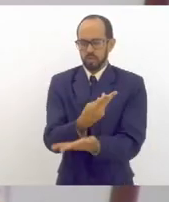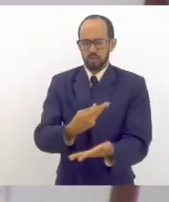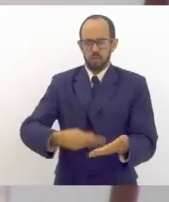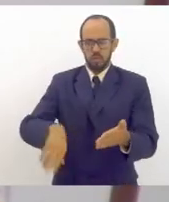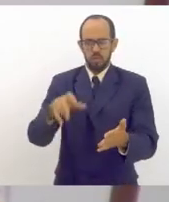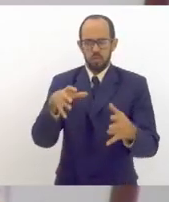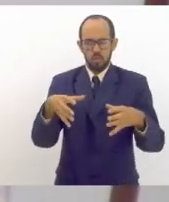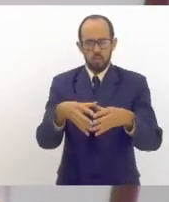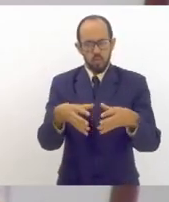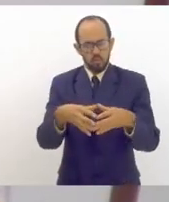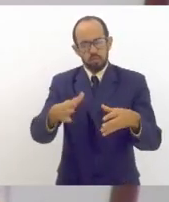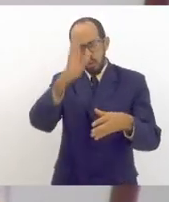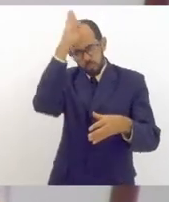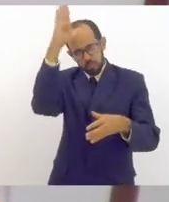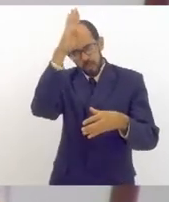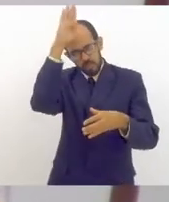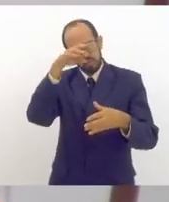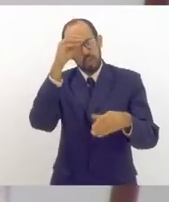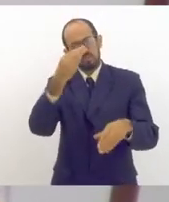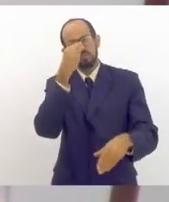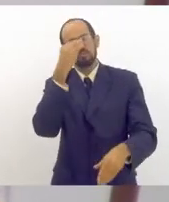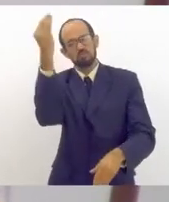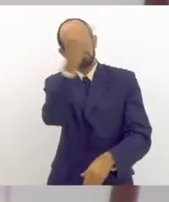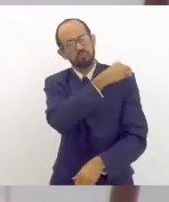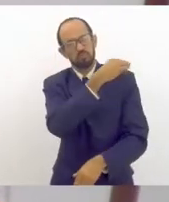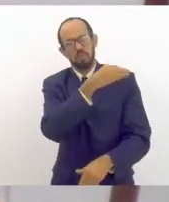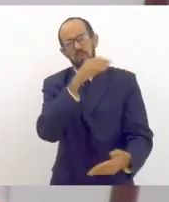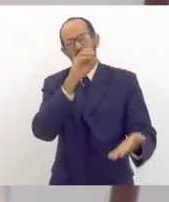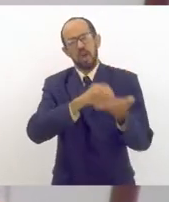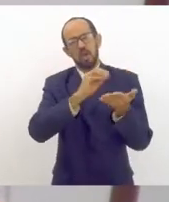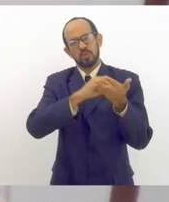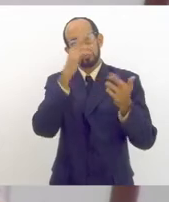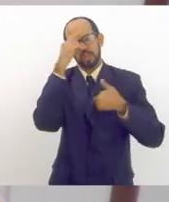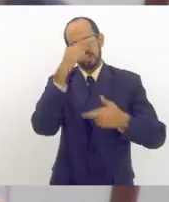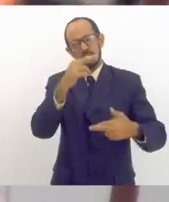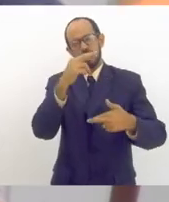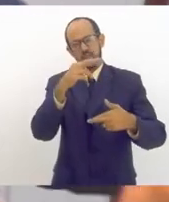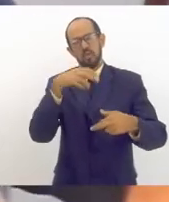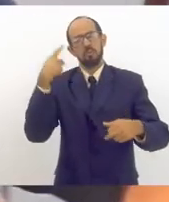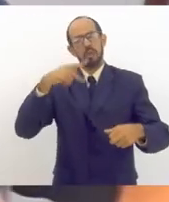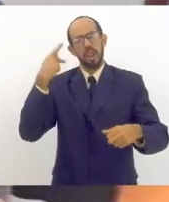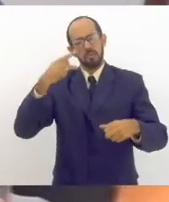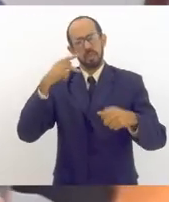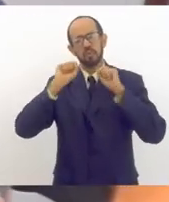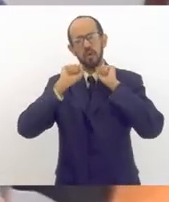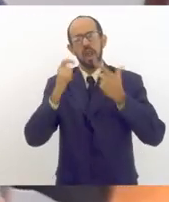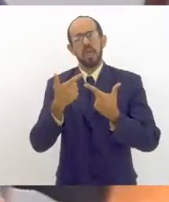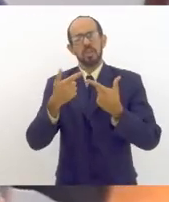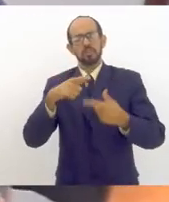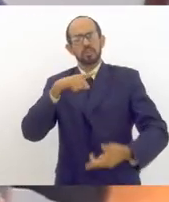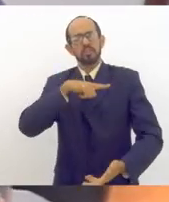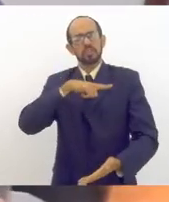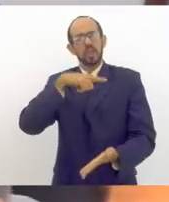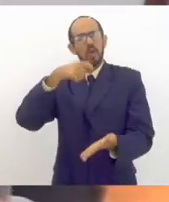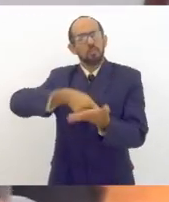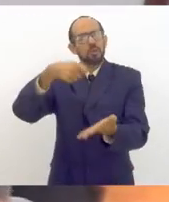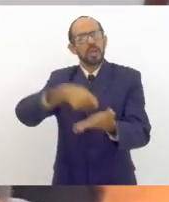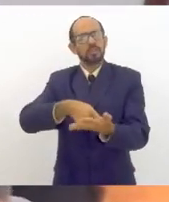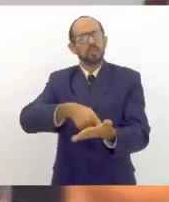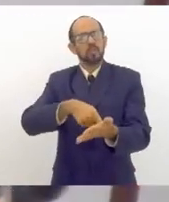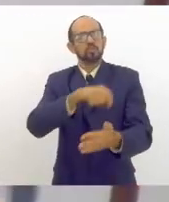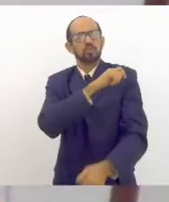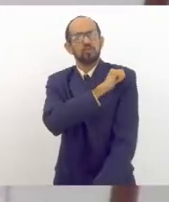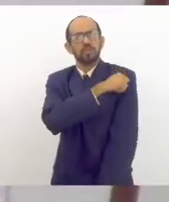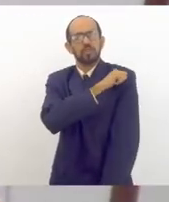bombeiros foram desrespeito Parlamento alérgico que tem o dever de fiscalizá-los e principalmente